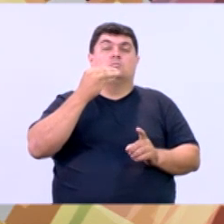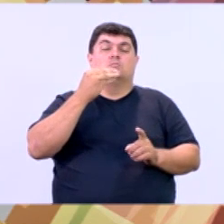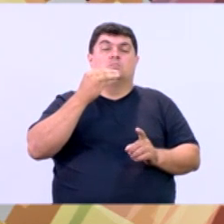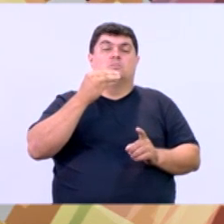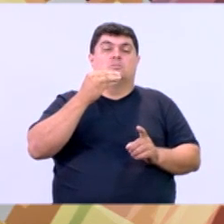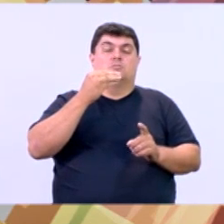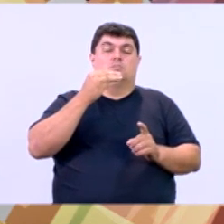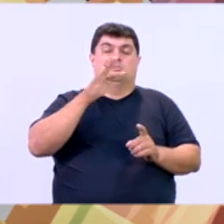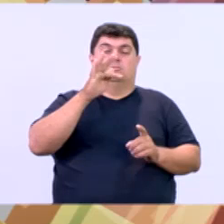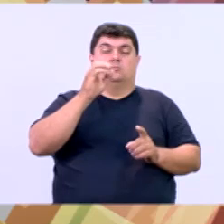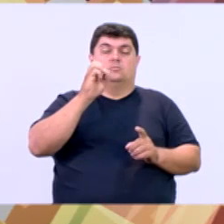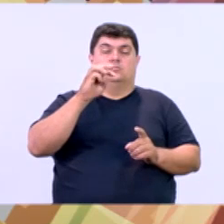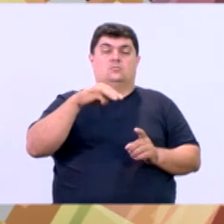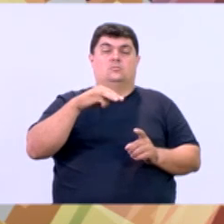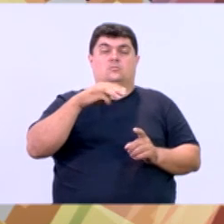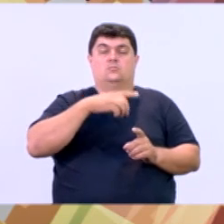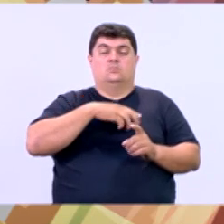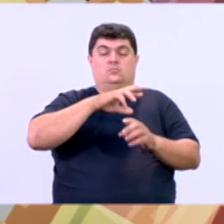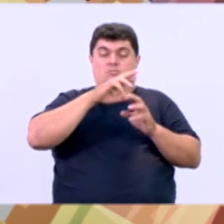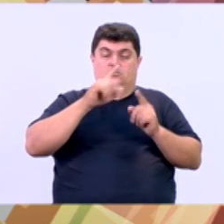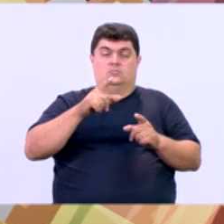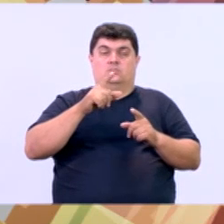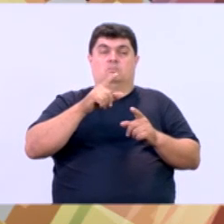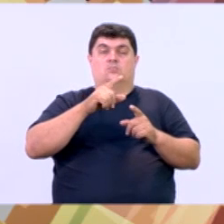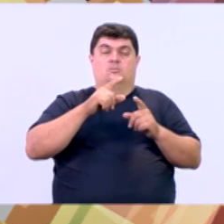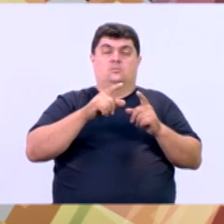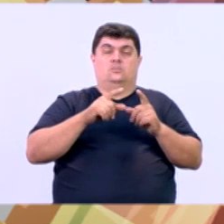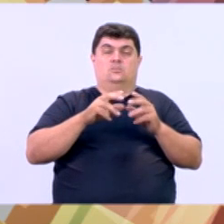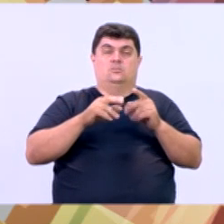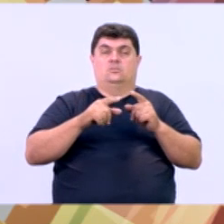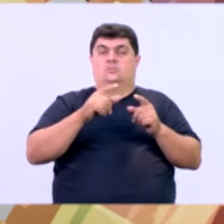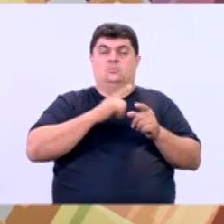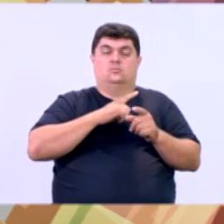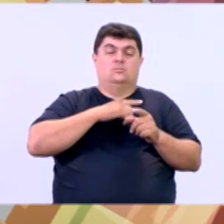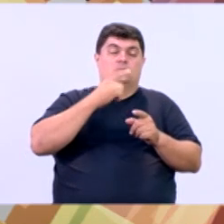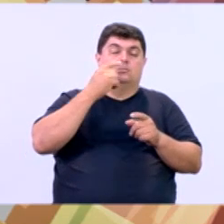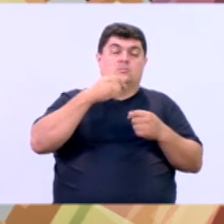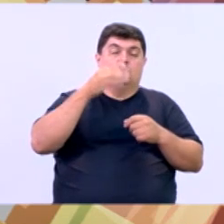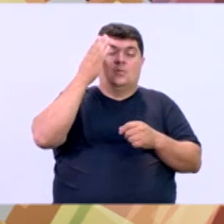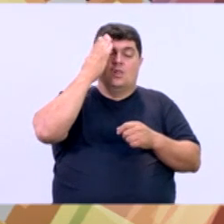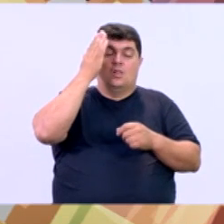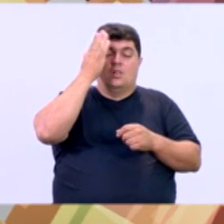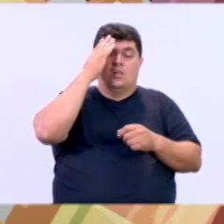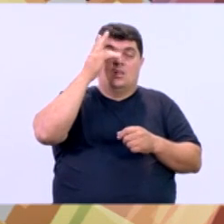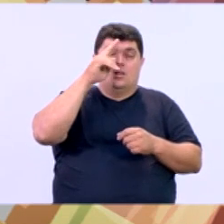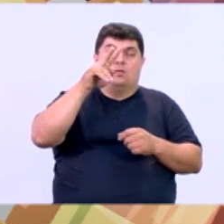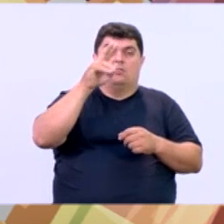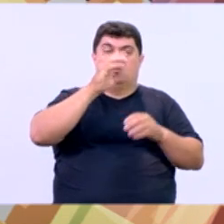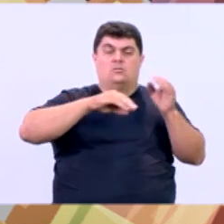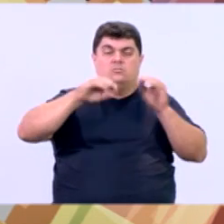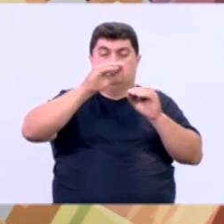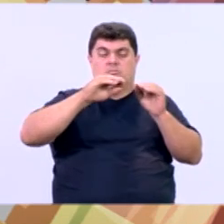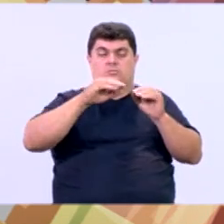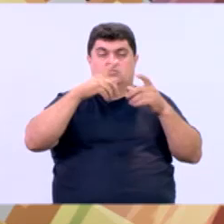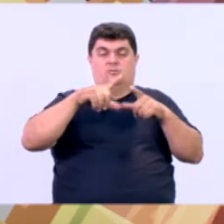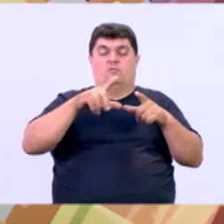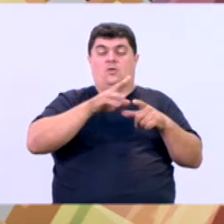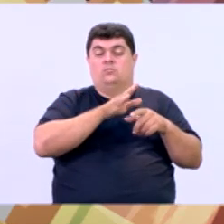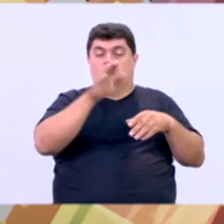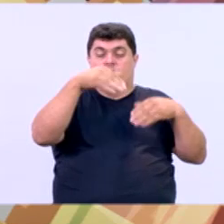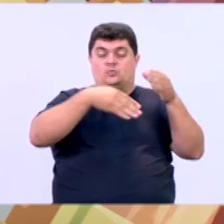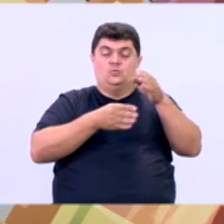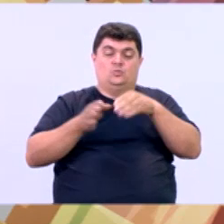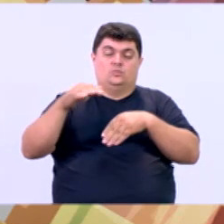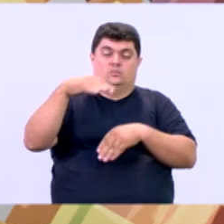para o formulário, então muda-se o caminho dos arquivos. Tem que lembrar que coloca o caminho nessas pastas,